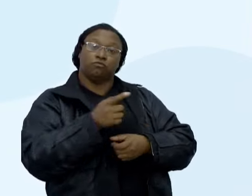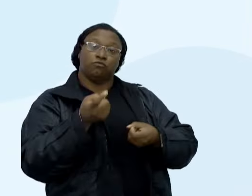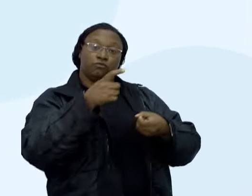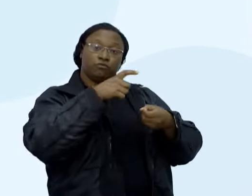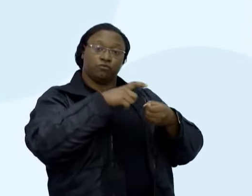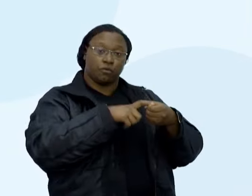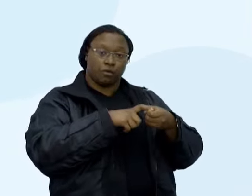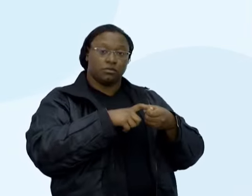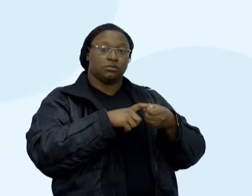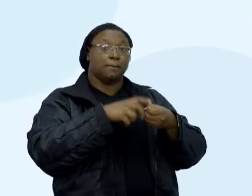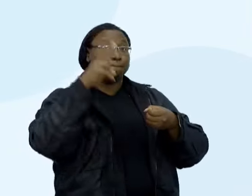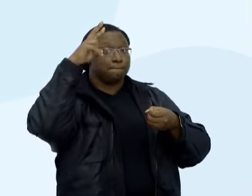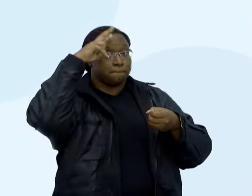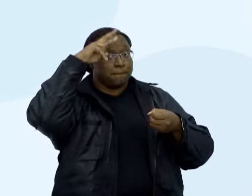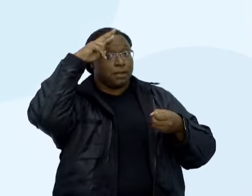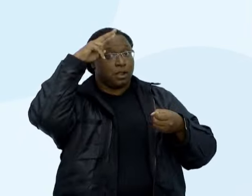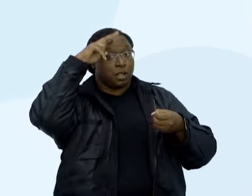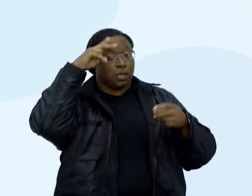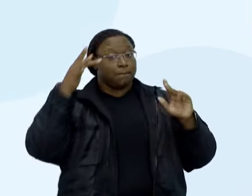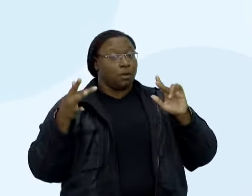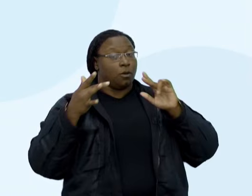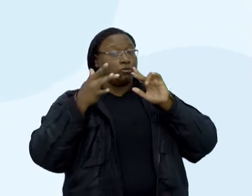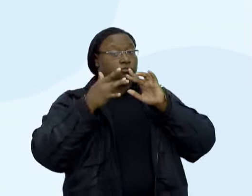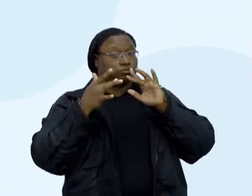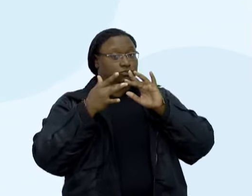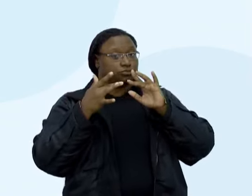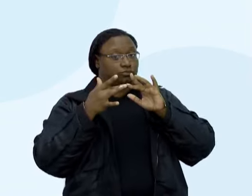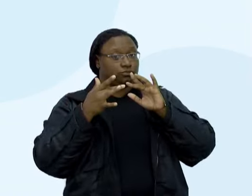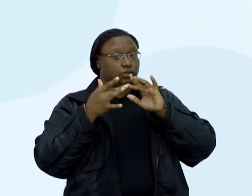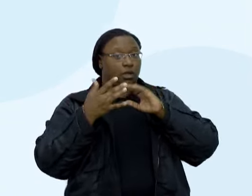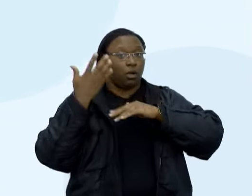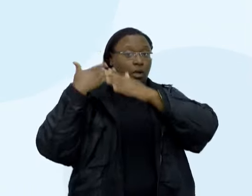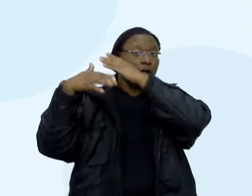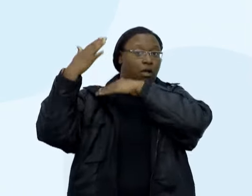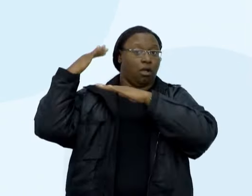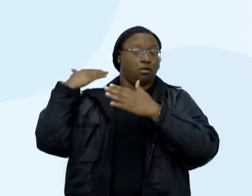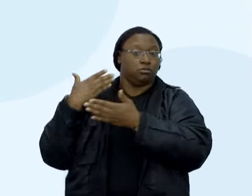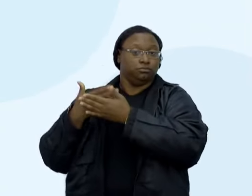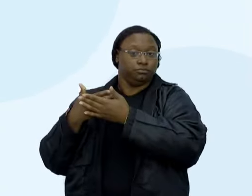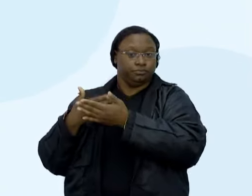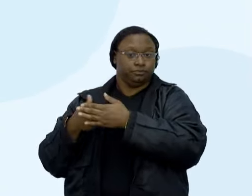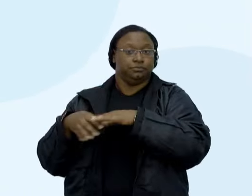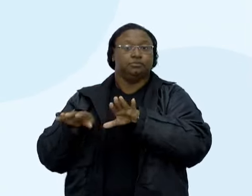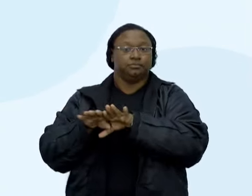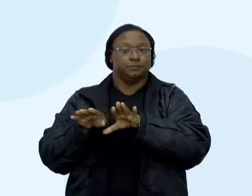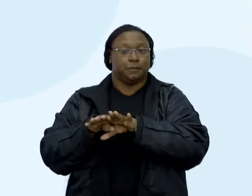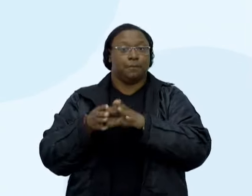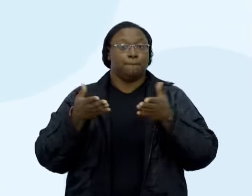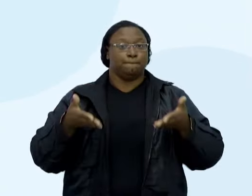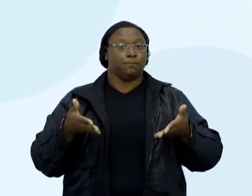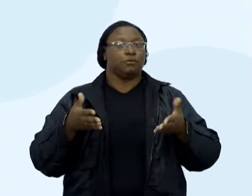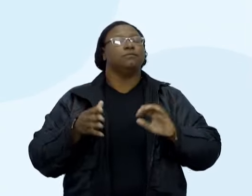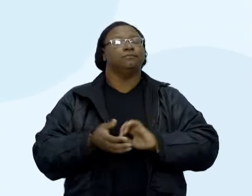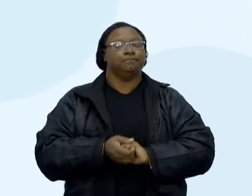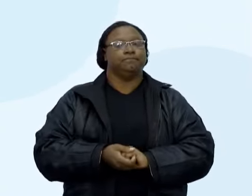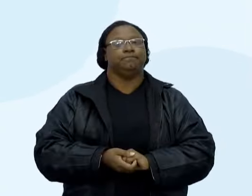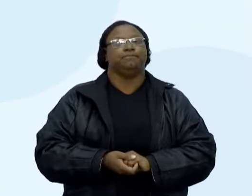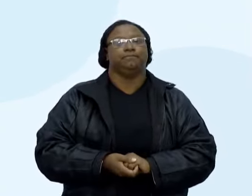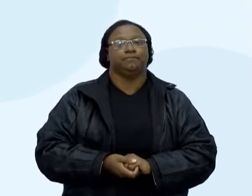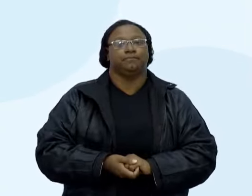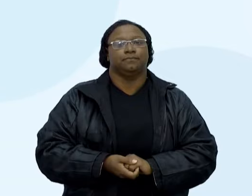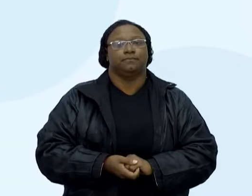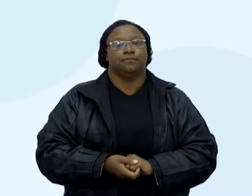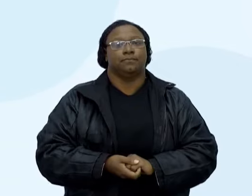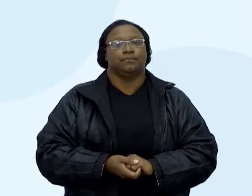poder aí fazer o link com aulas passadas, como eu vou fazer hoje, a partir aí do que a gente